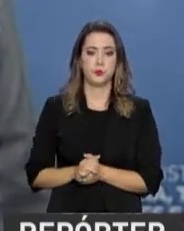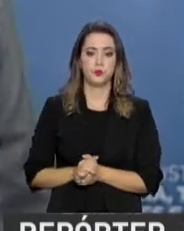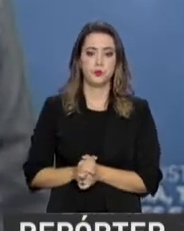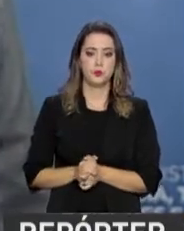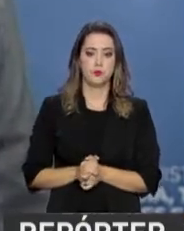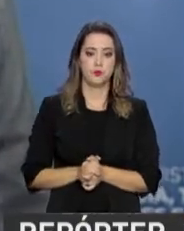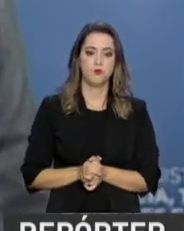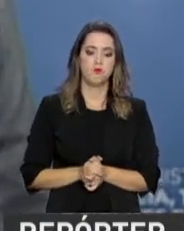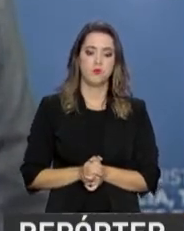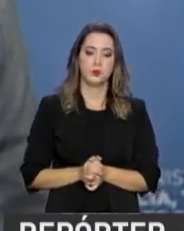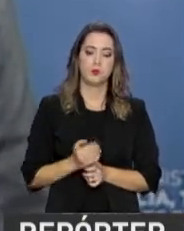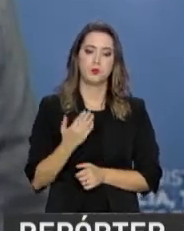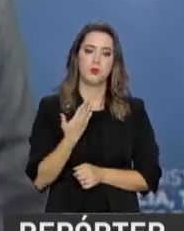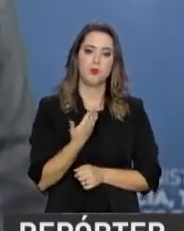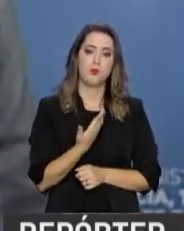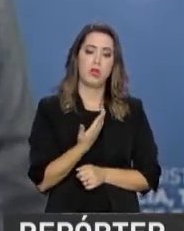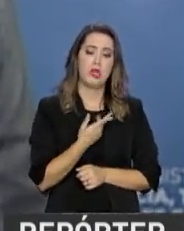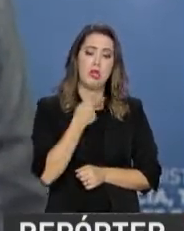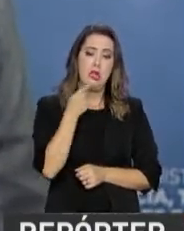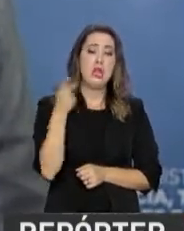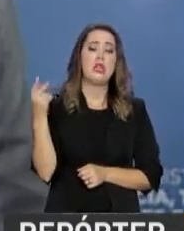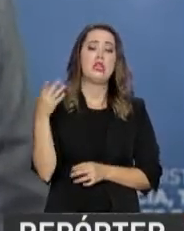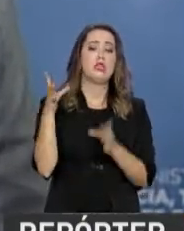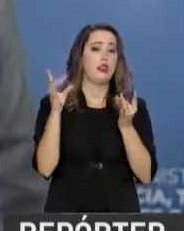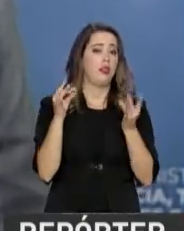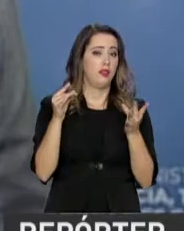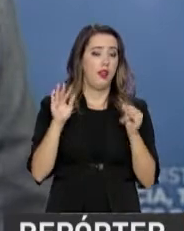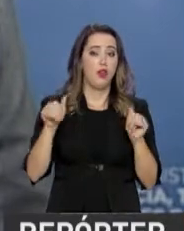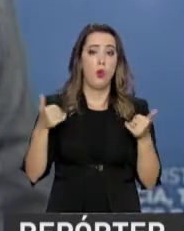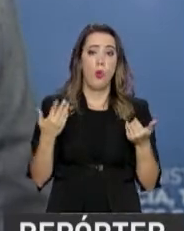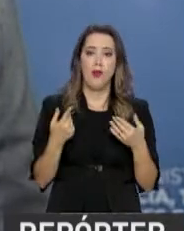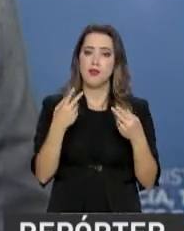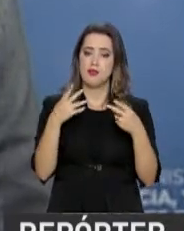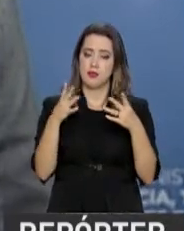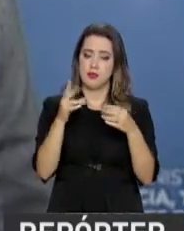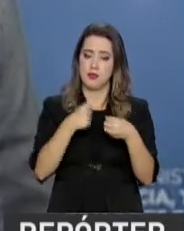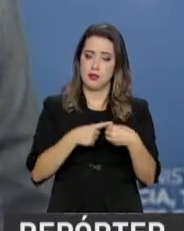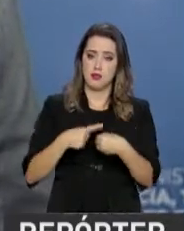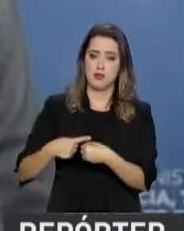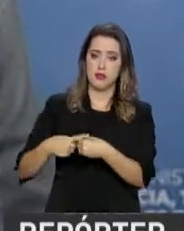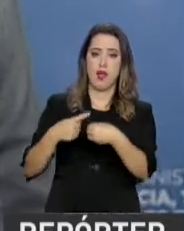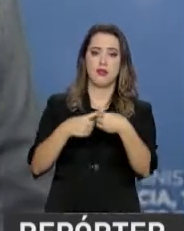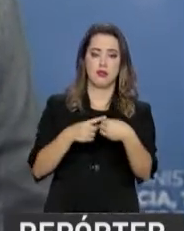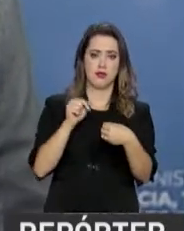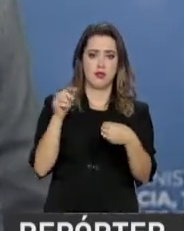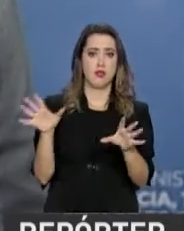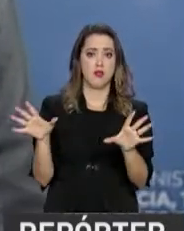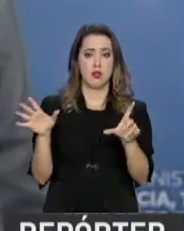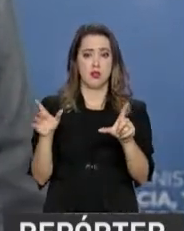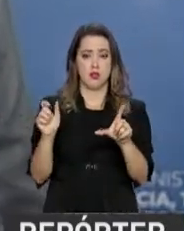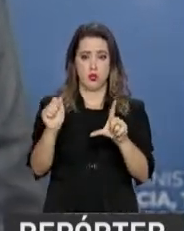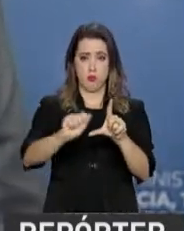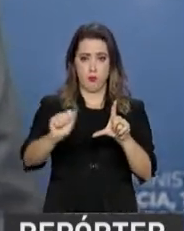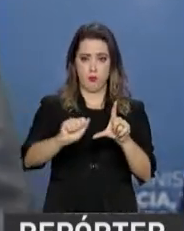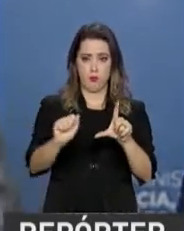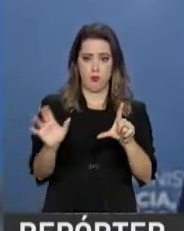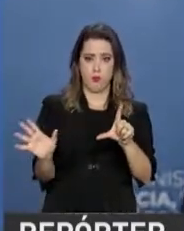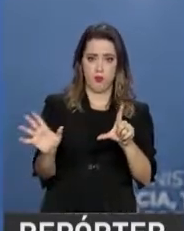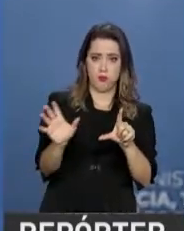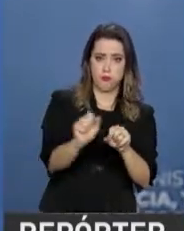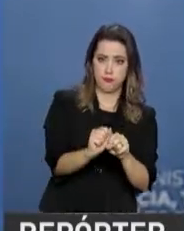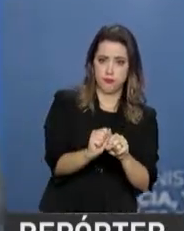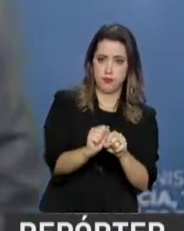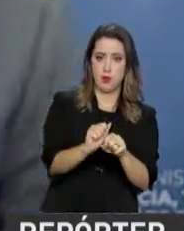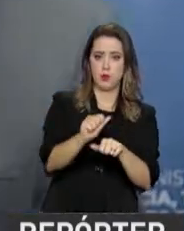além de é incluindo o presidente prudente e são josé do rio preto que congrega